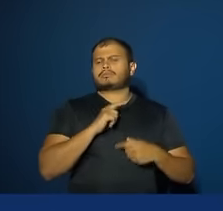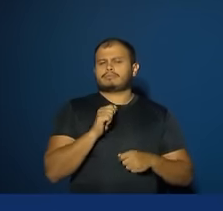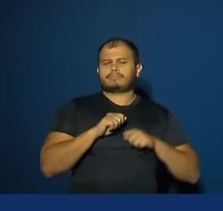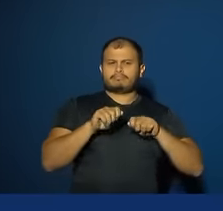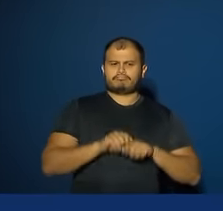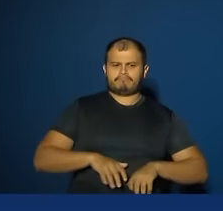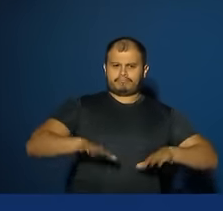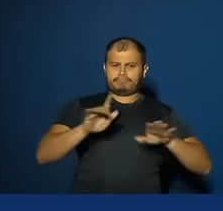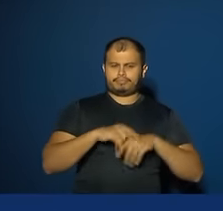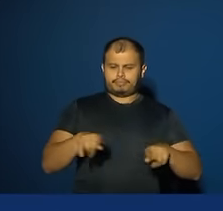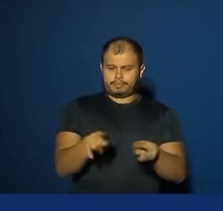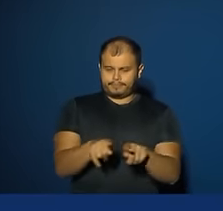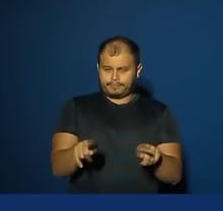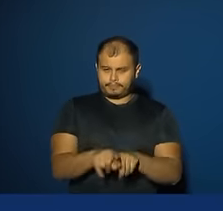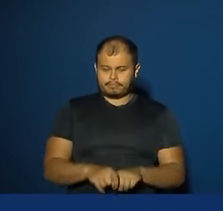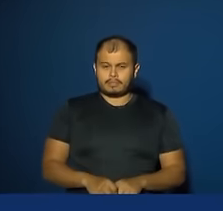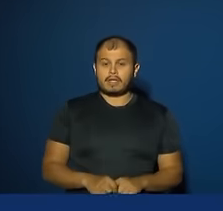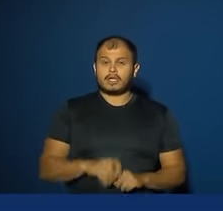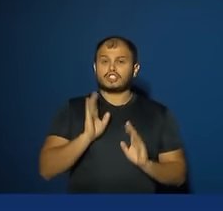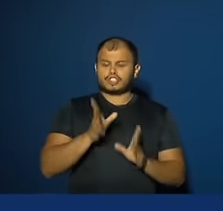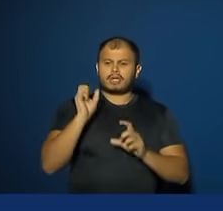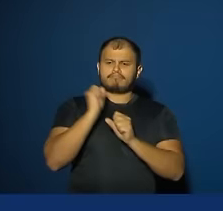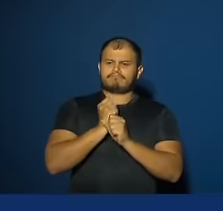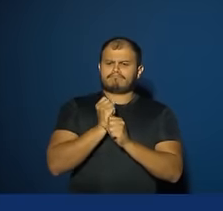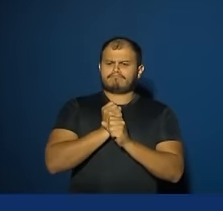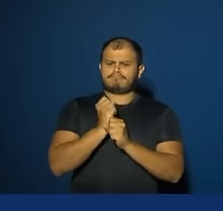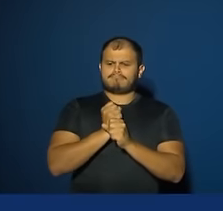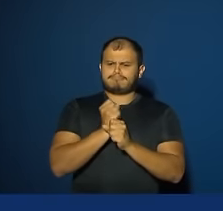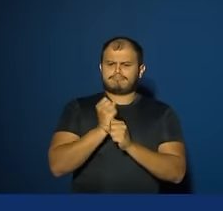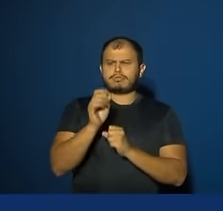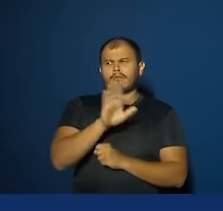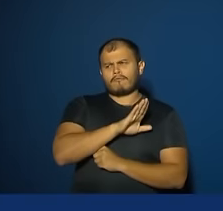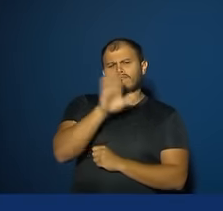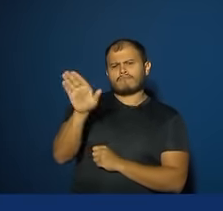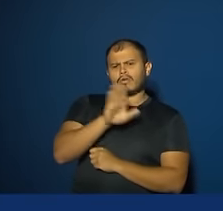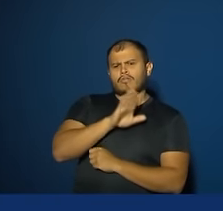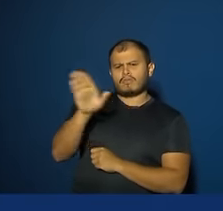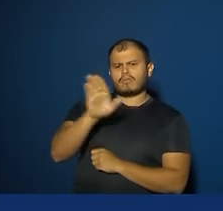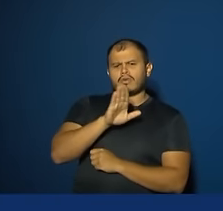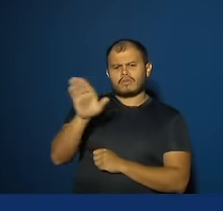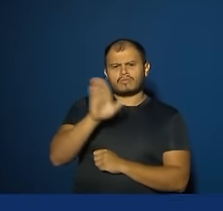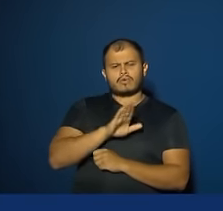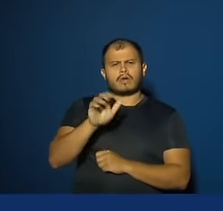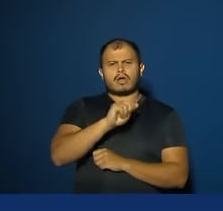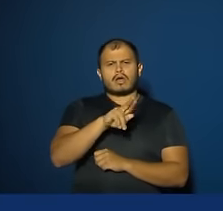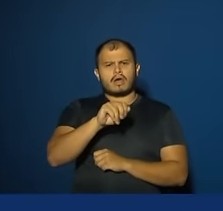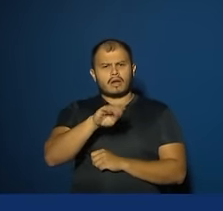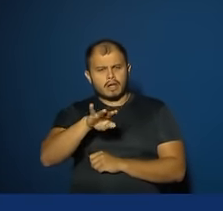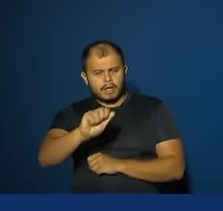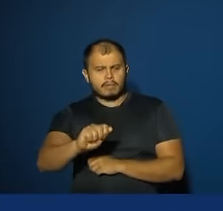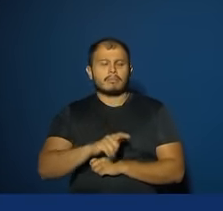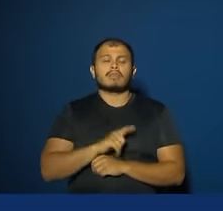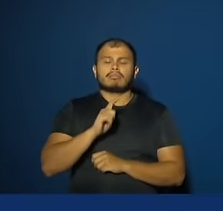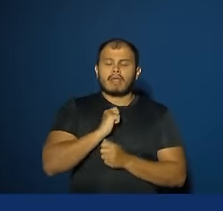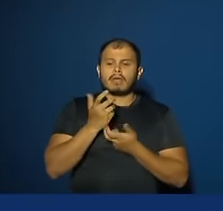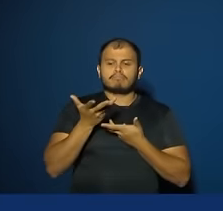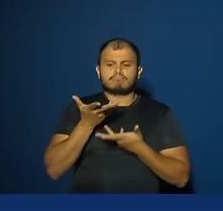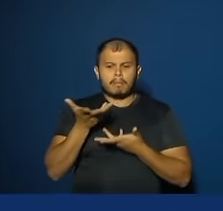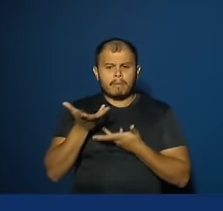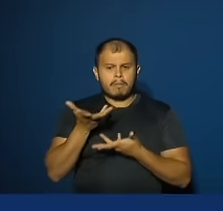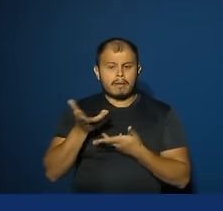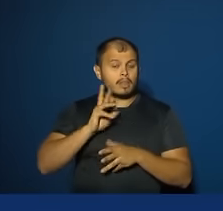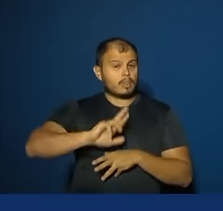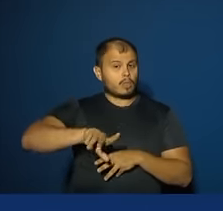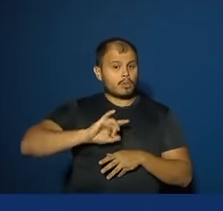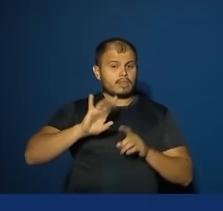e e e pelo eu já vou há muitos anos a Arábia Saudita a Oriente Médio e a nossa relação não é só com a